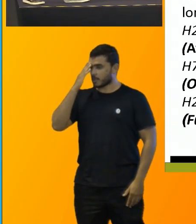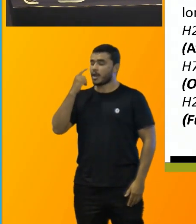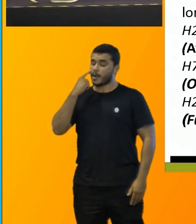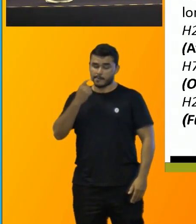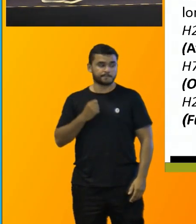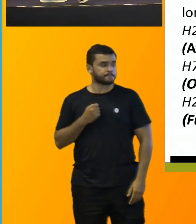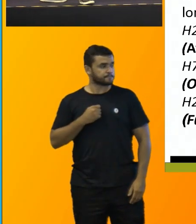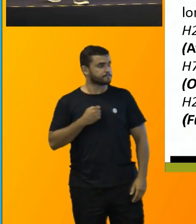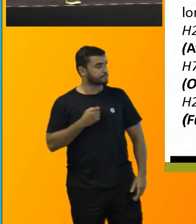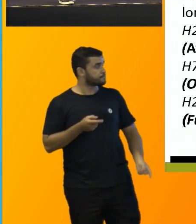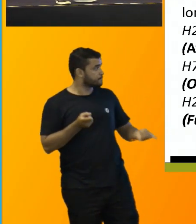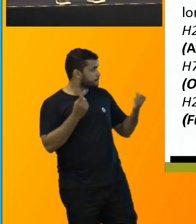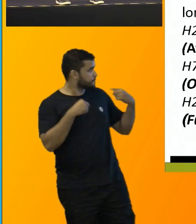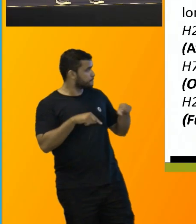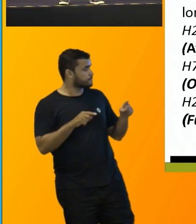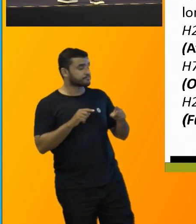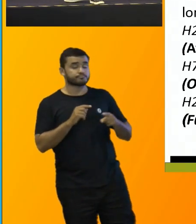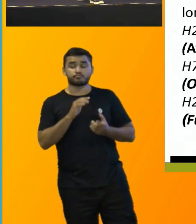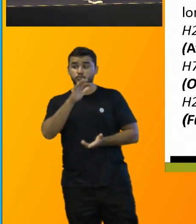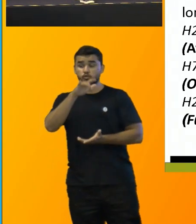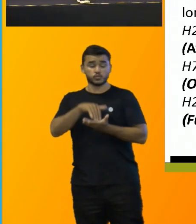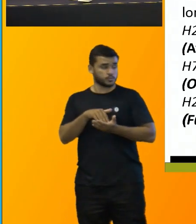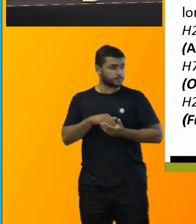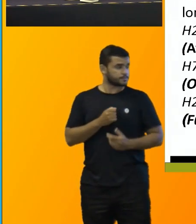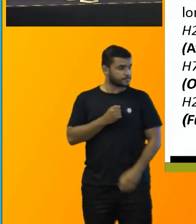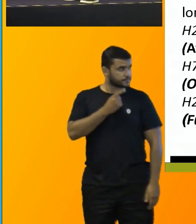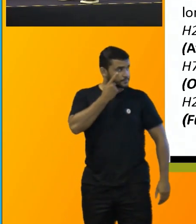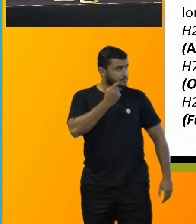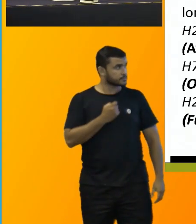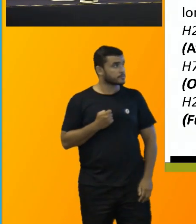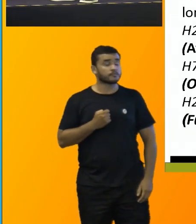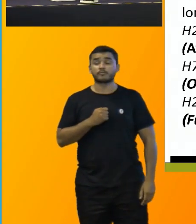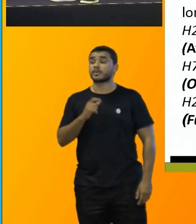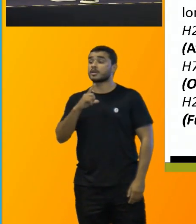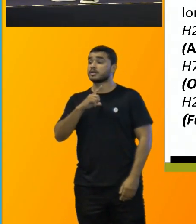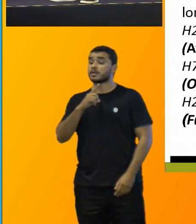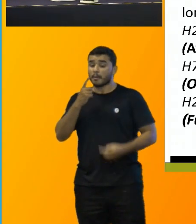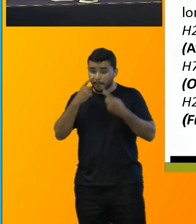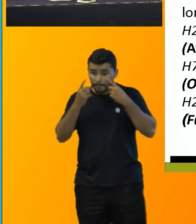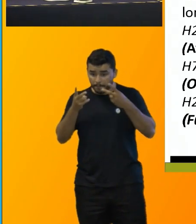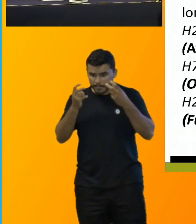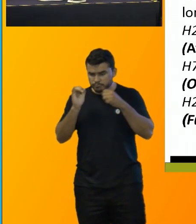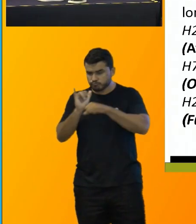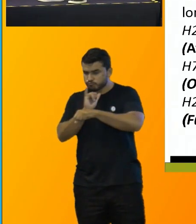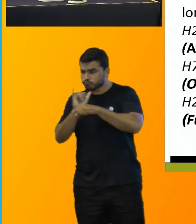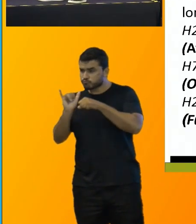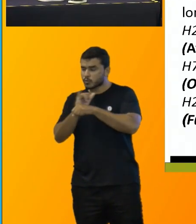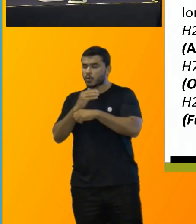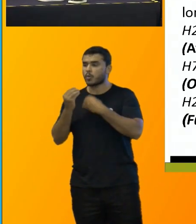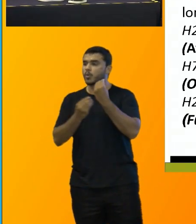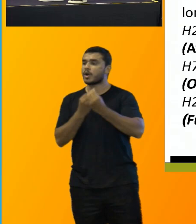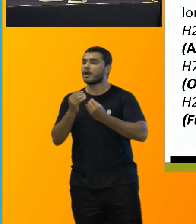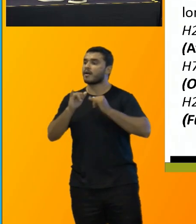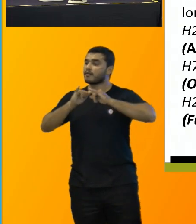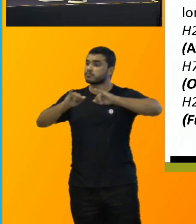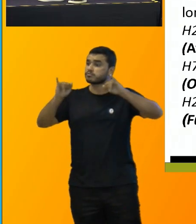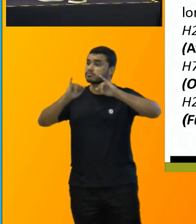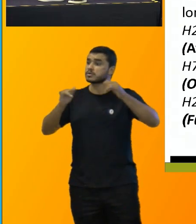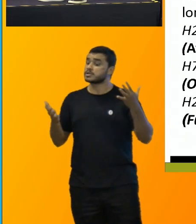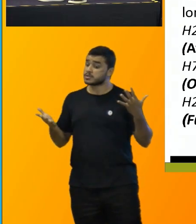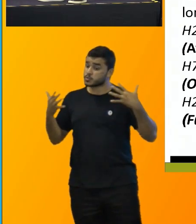a última, para poder a gente começar a resolver as questões. Identificar estratégias que promovam formas de